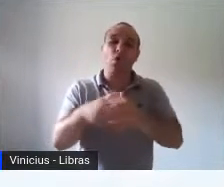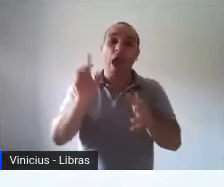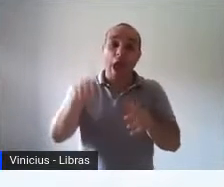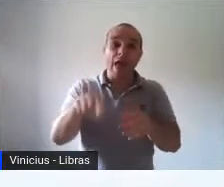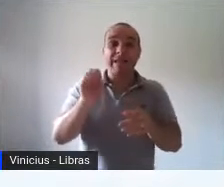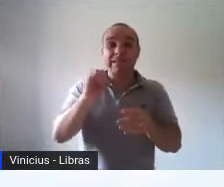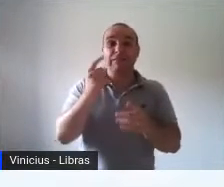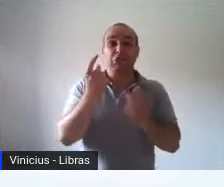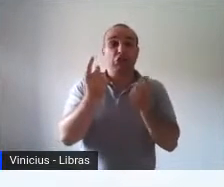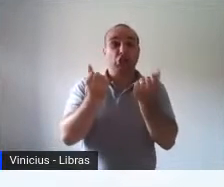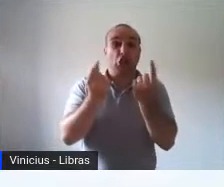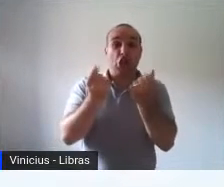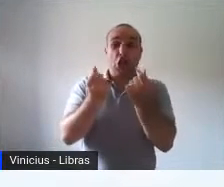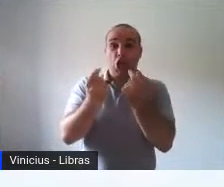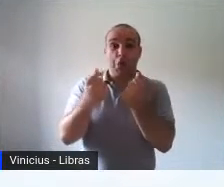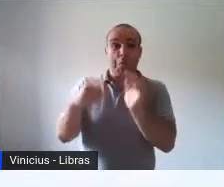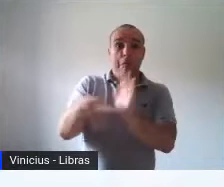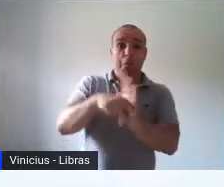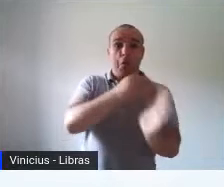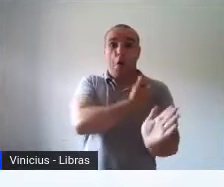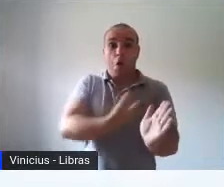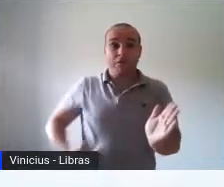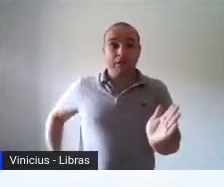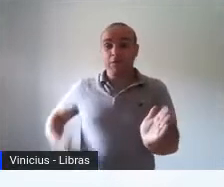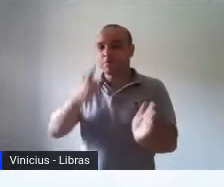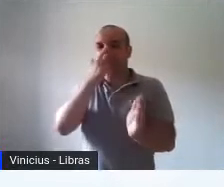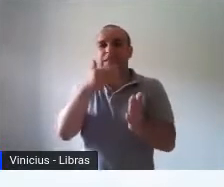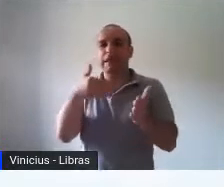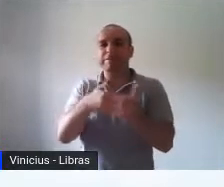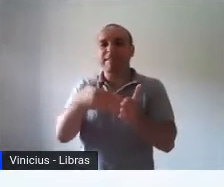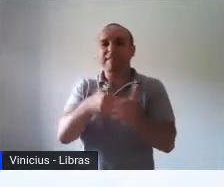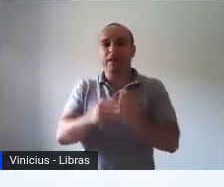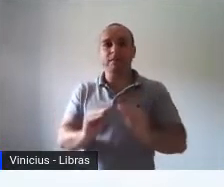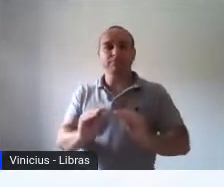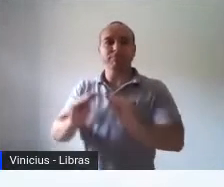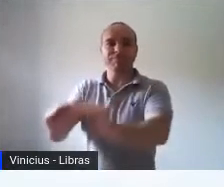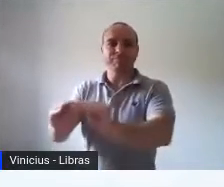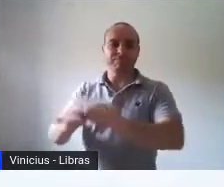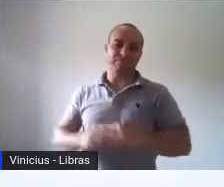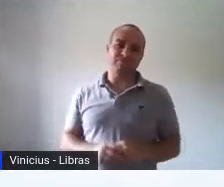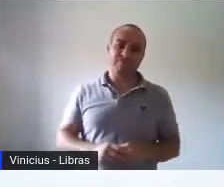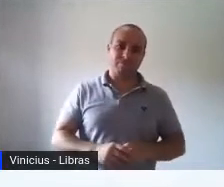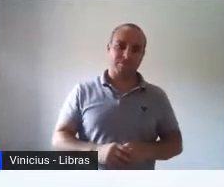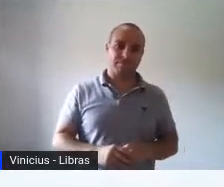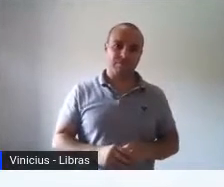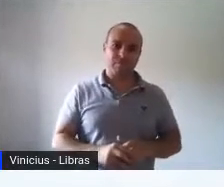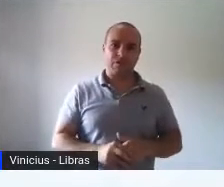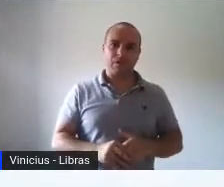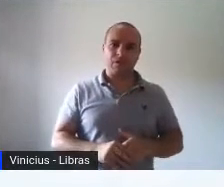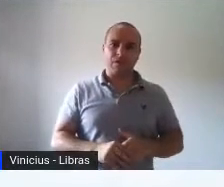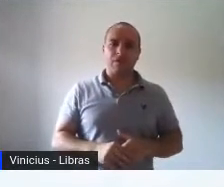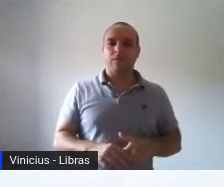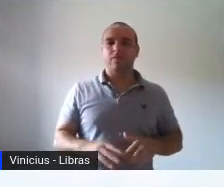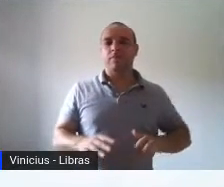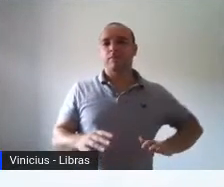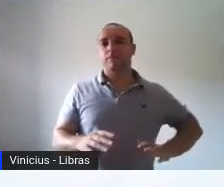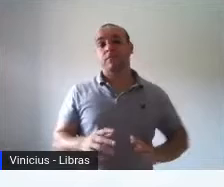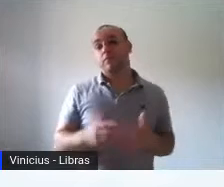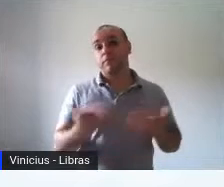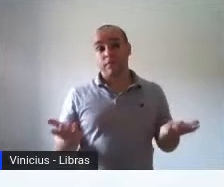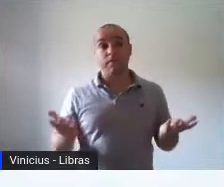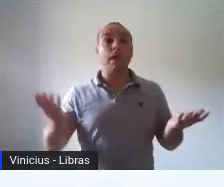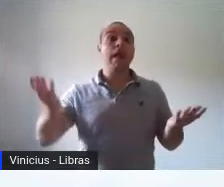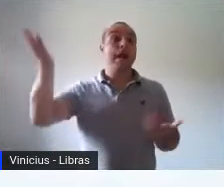governo, né, para colocar uma trava no salário mínimo. Então, diferente do que se tinha lá atrás, discutir uma política de valorização, na verdade, o governo atual,